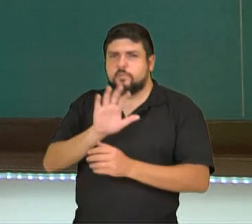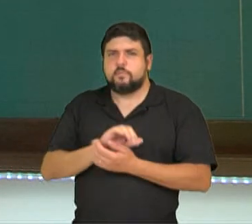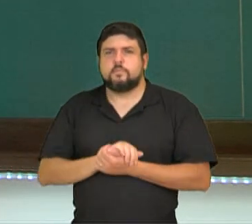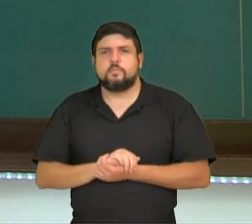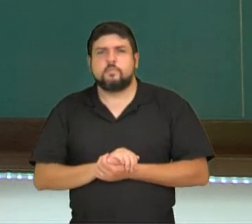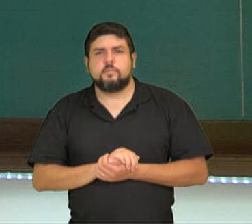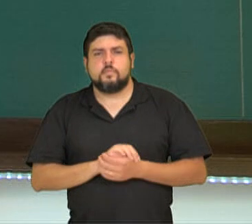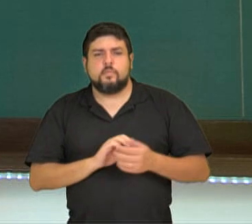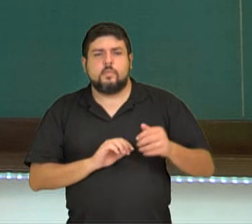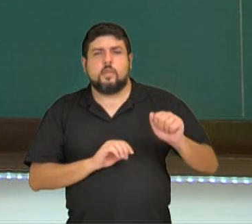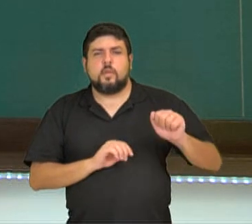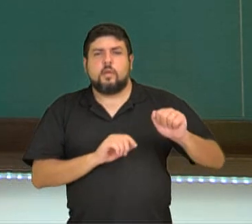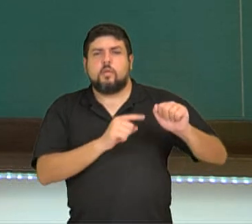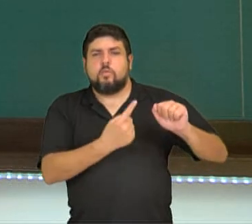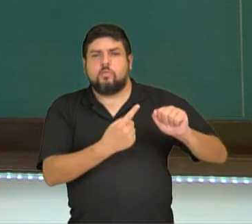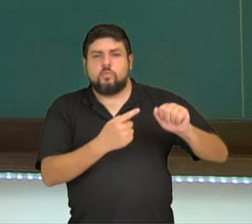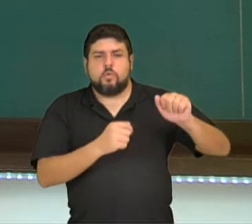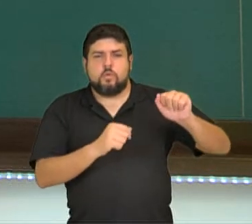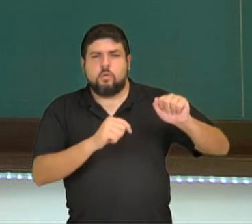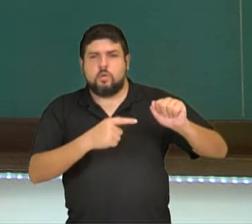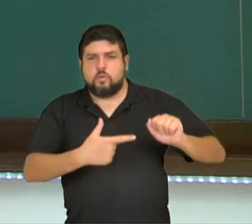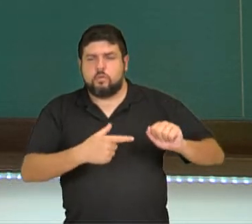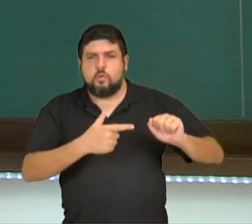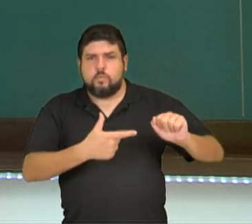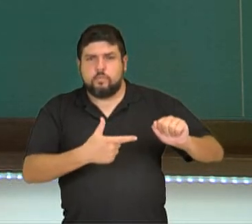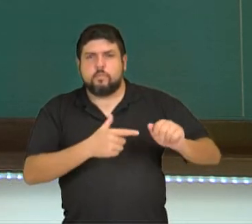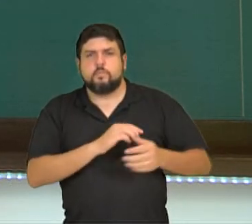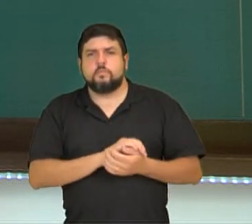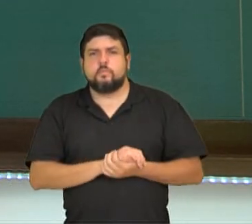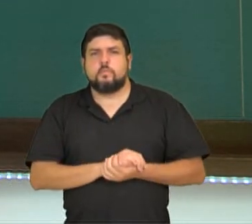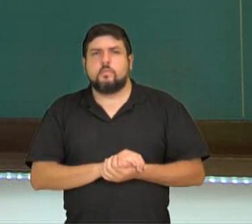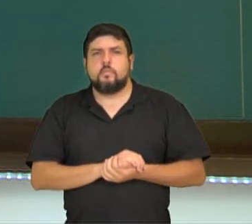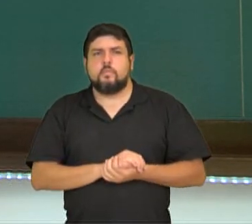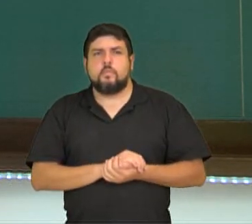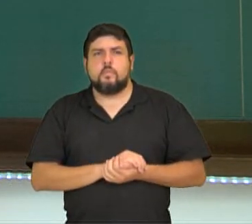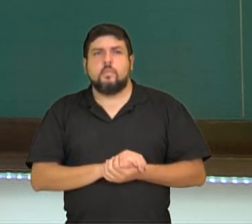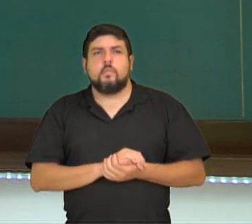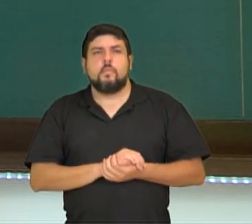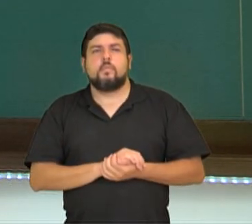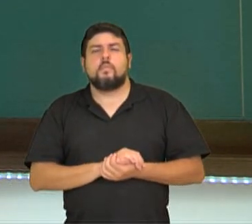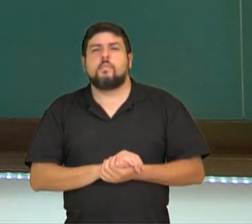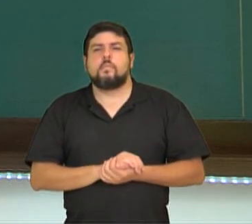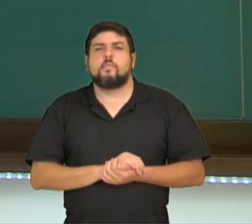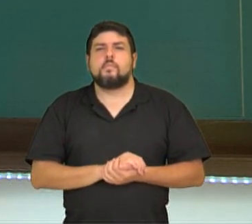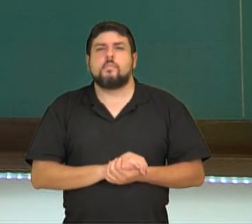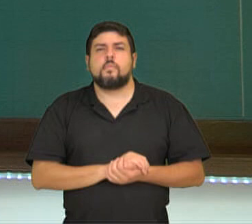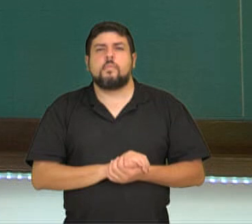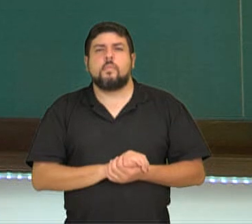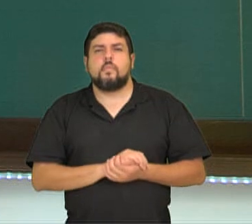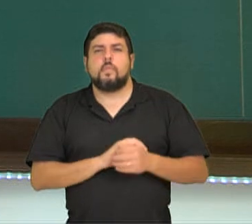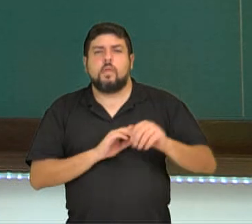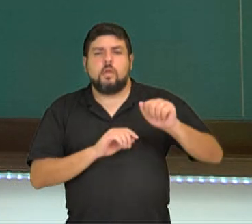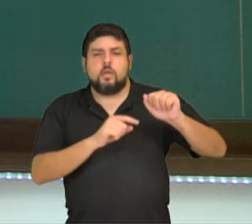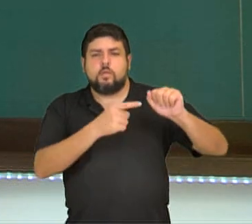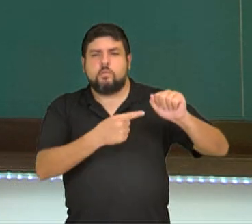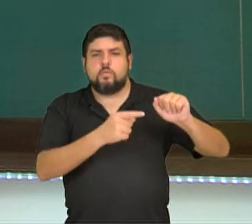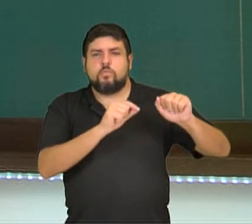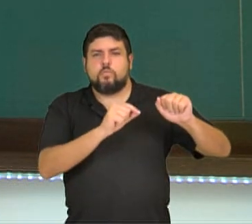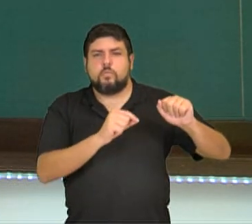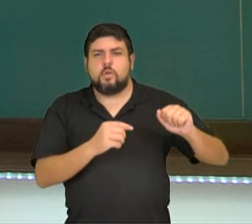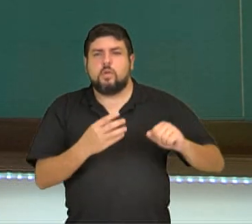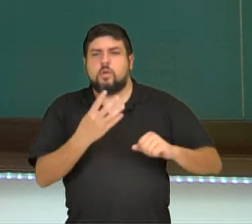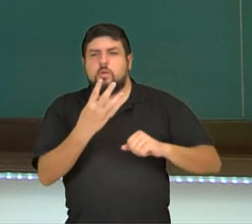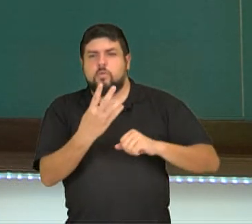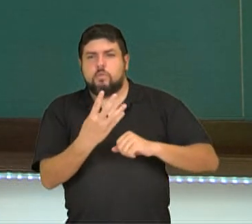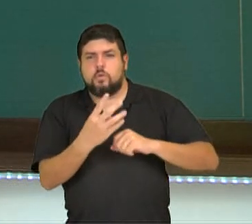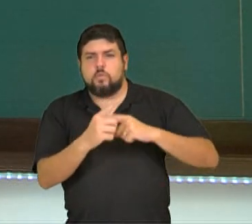área 1 e área 2. A área total é a área de todo mundo, então eu junto os pedaços. Então, a área 1 vai ser 4 vezes x,